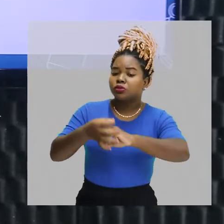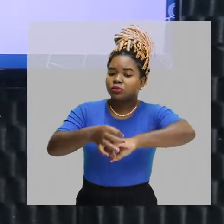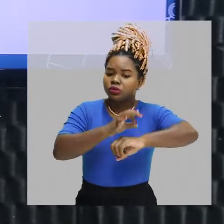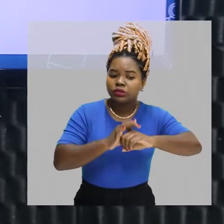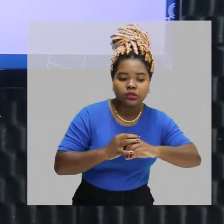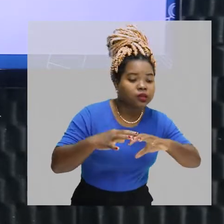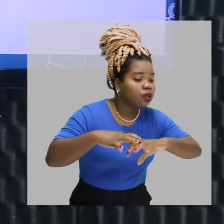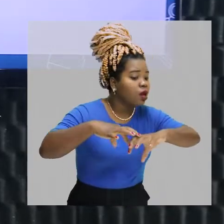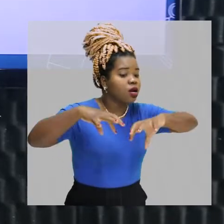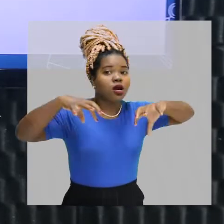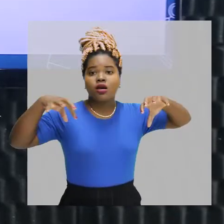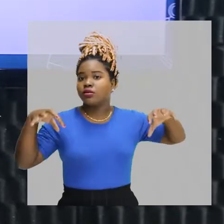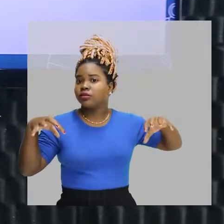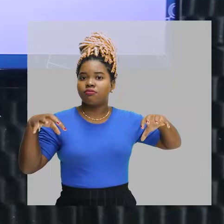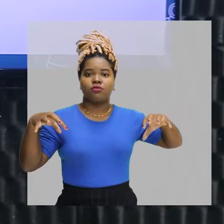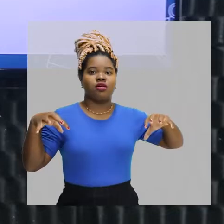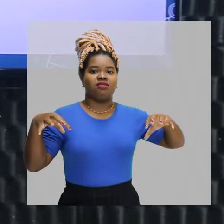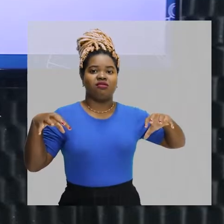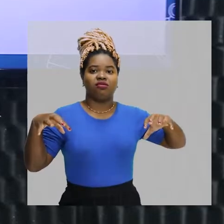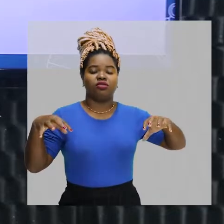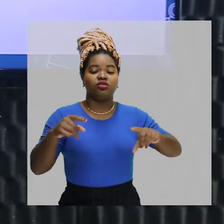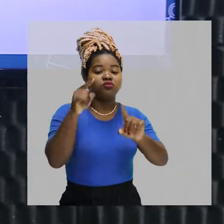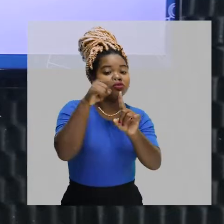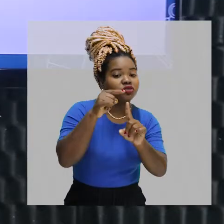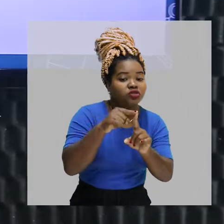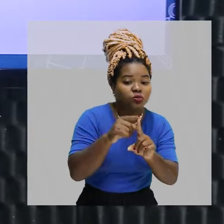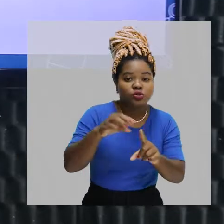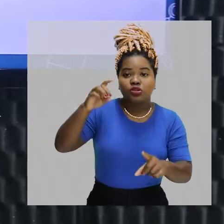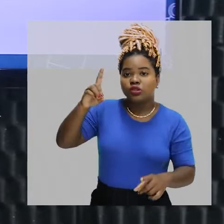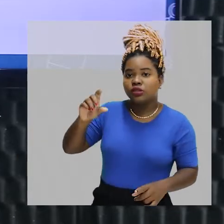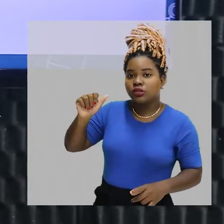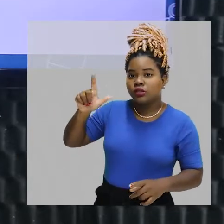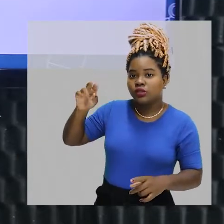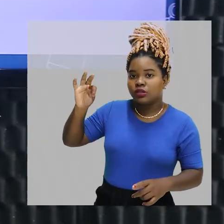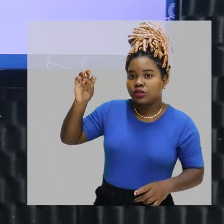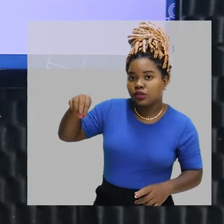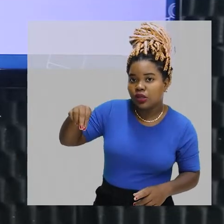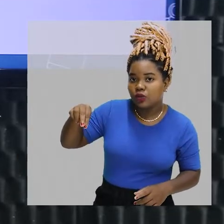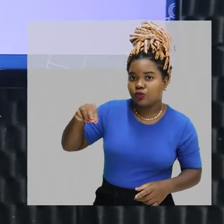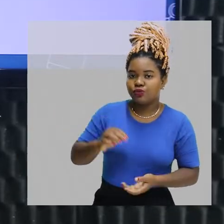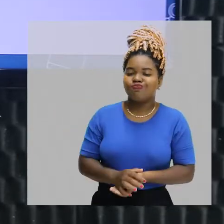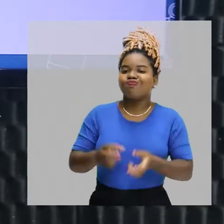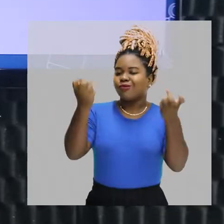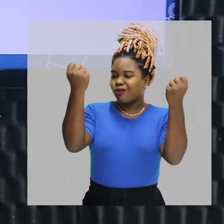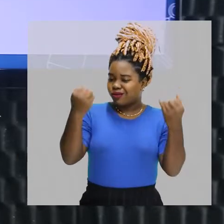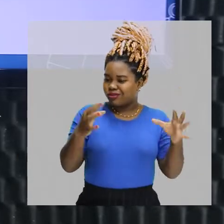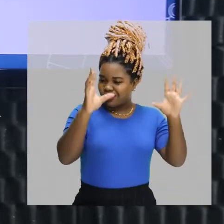não divisíveis, né? O próprio modelo de Dalton, tá ok? Falava sobre isso.